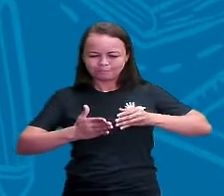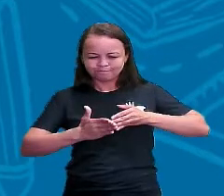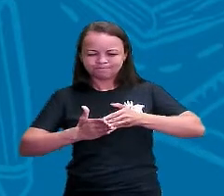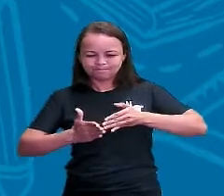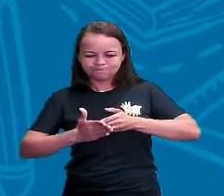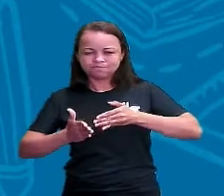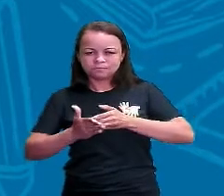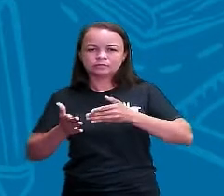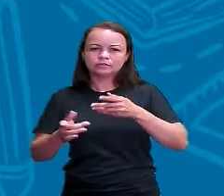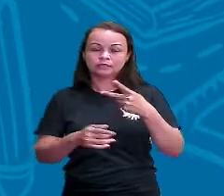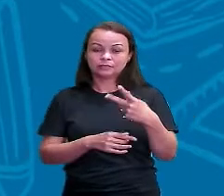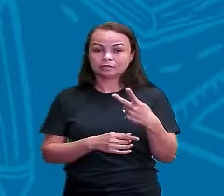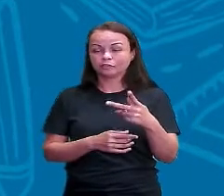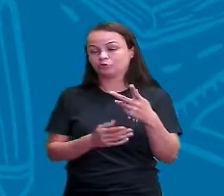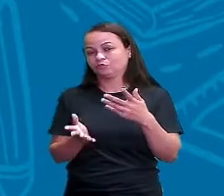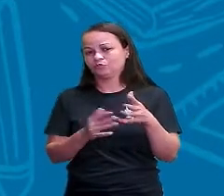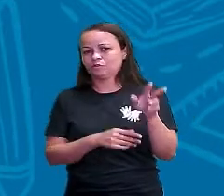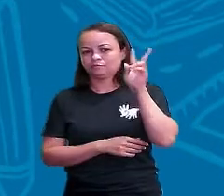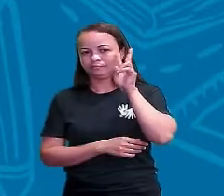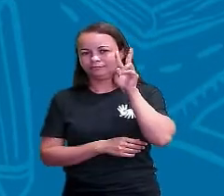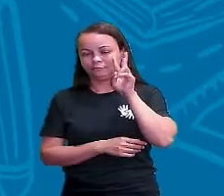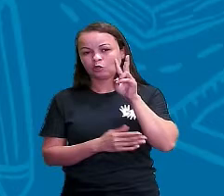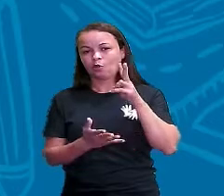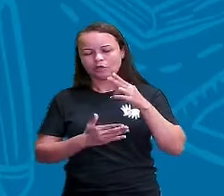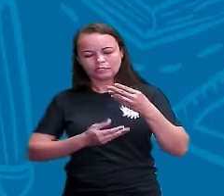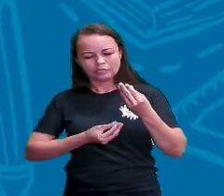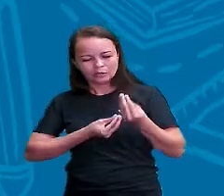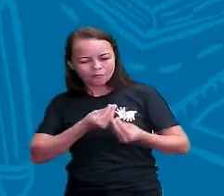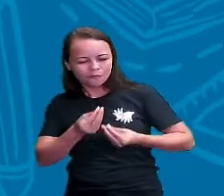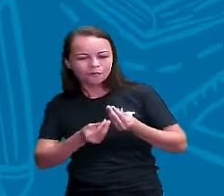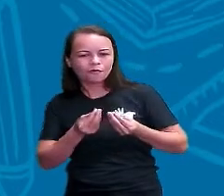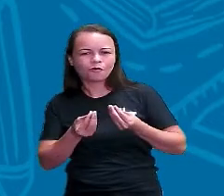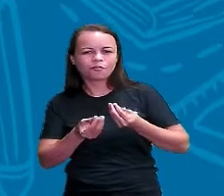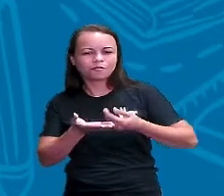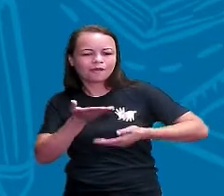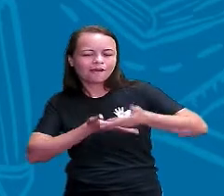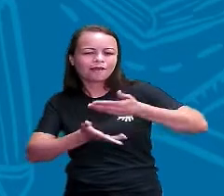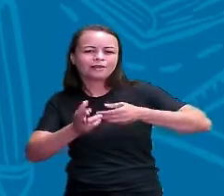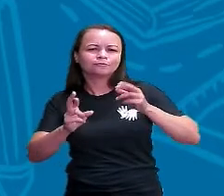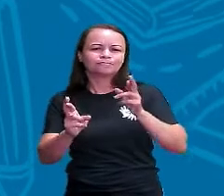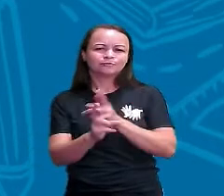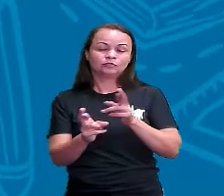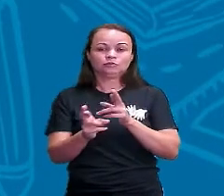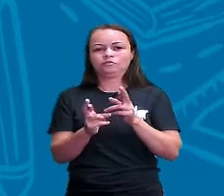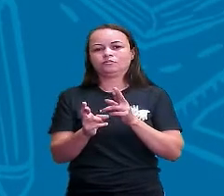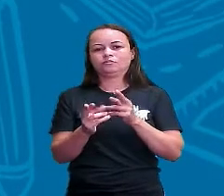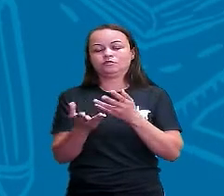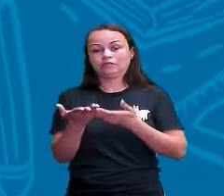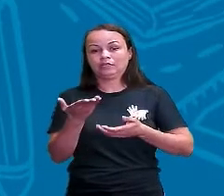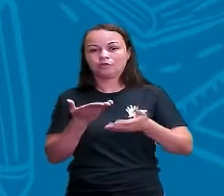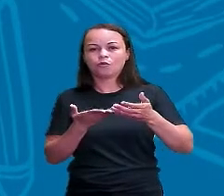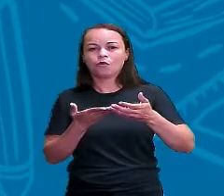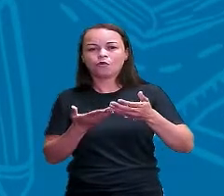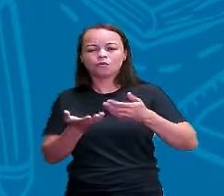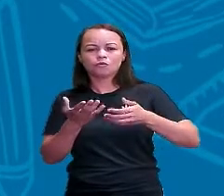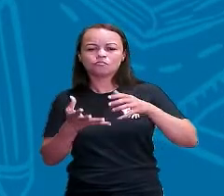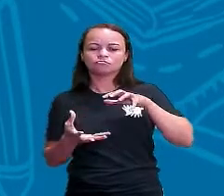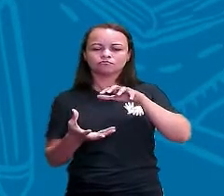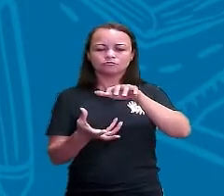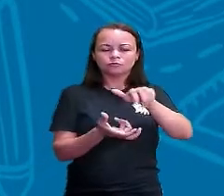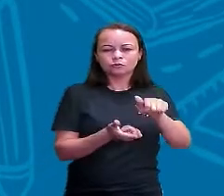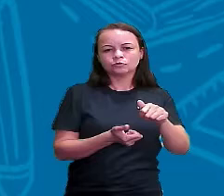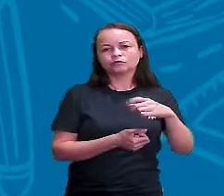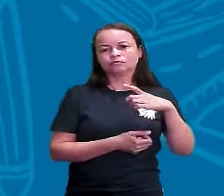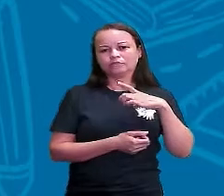aí que você está vendo, na tua história. Na forma como você se relaciona com o mundo, na forma que você interage com o mundo, tem